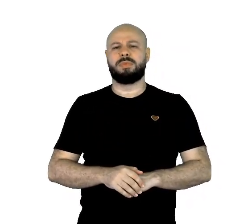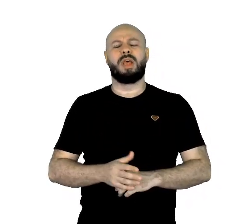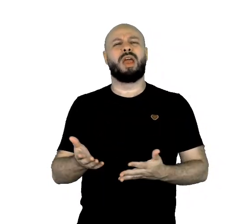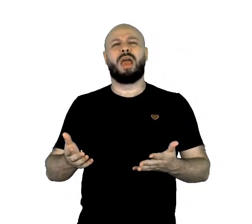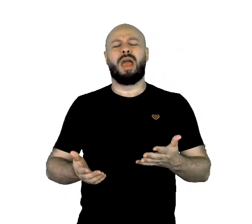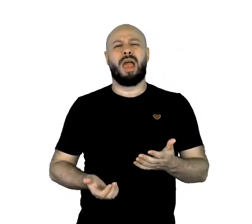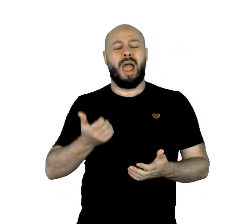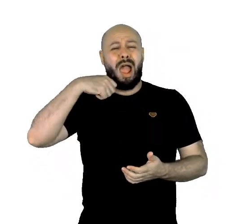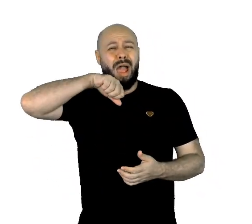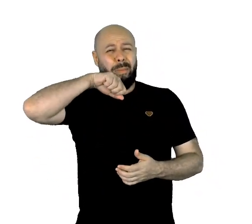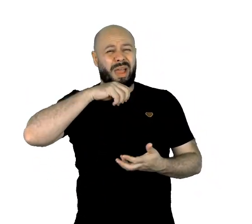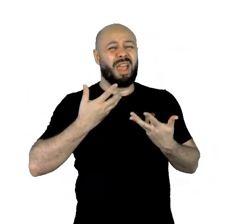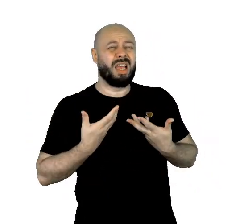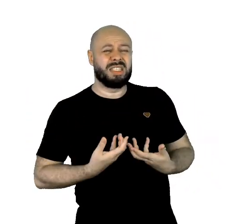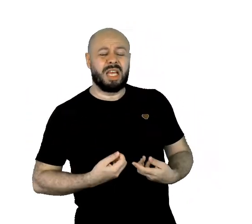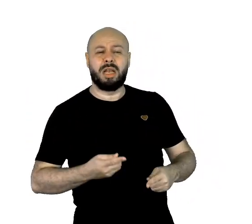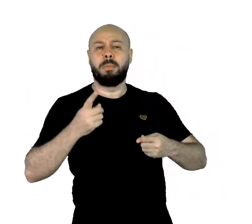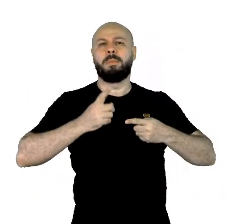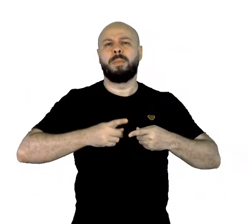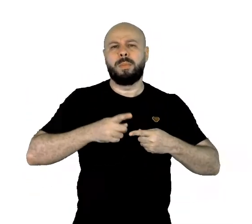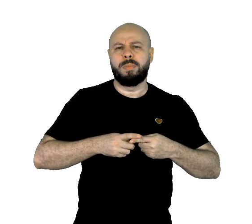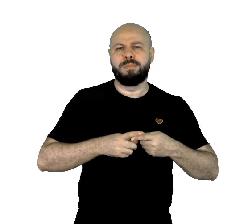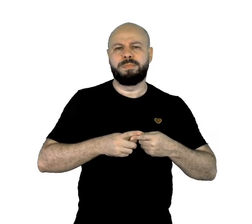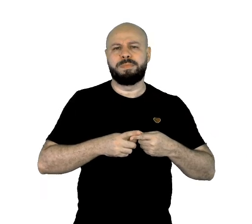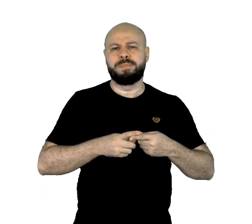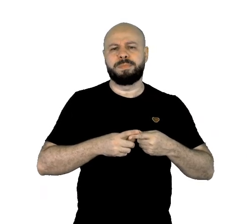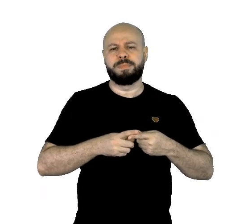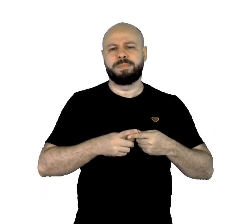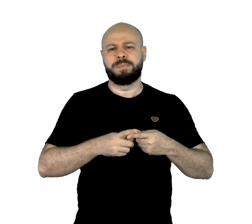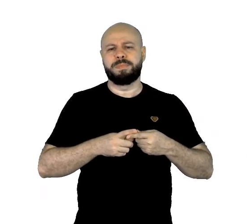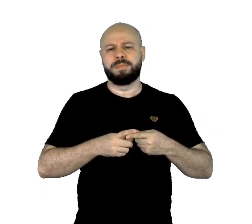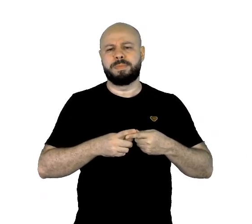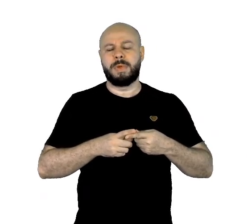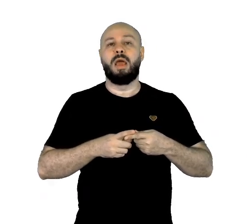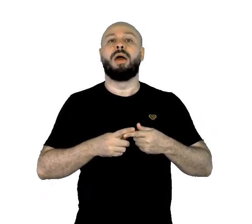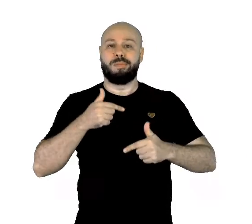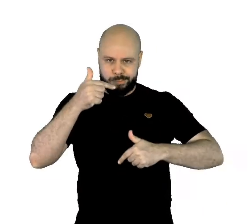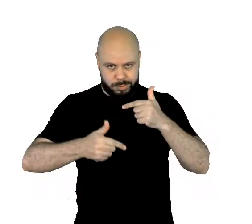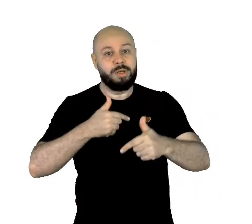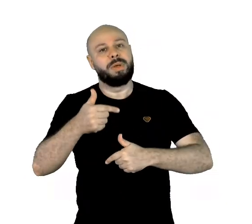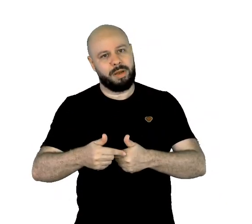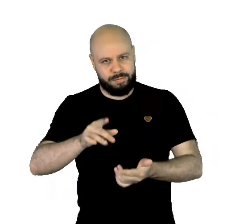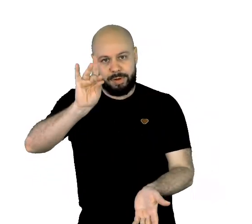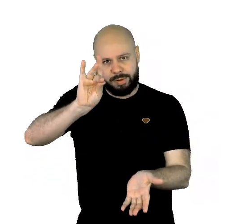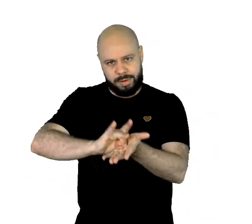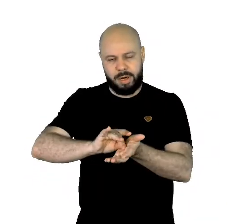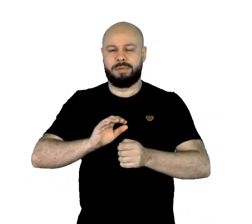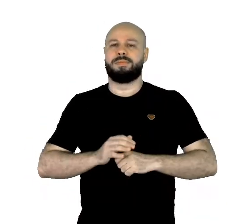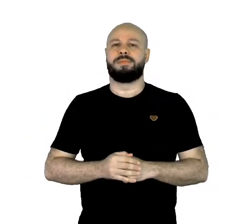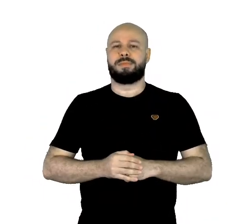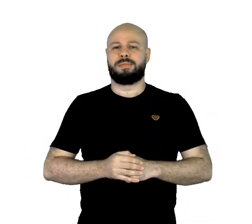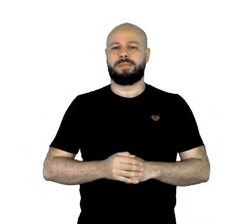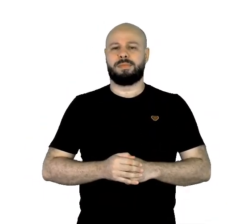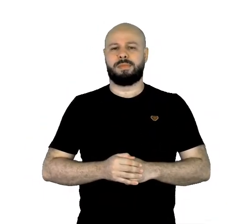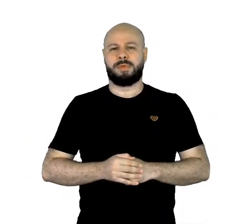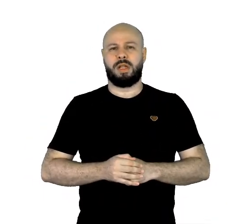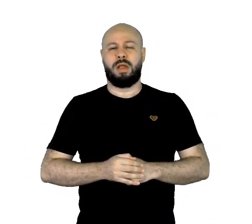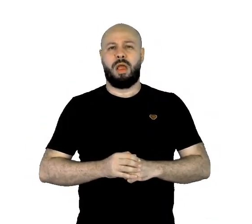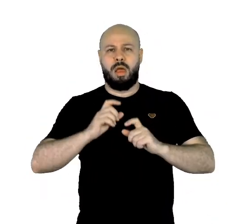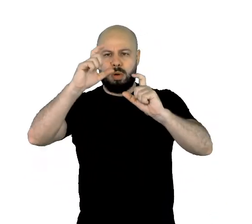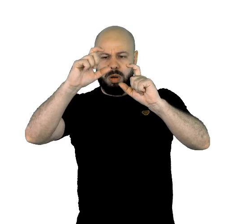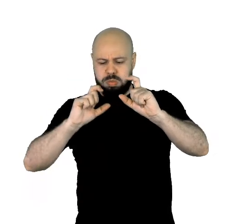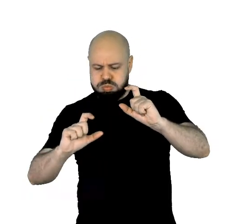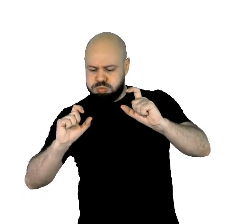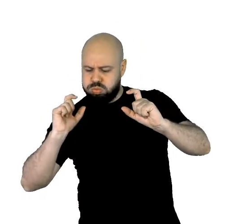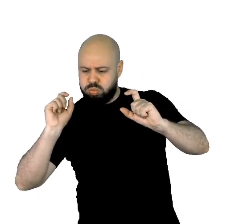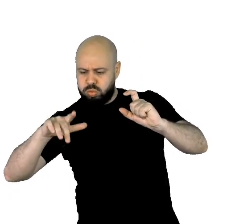mãe estar tão cansada. Qual era o motivo? O excesso de trabalho, é verdade, não é? No último quadrinho, a